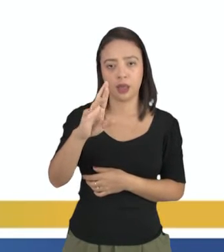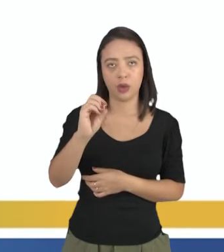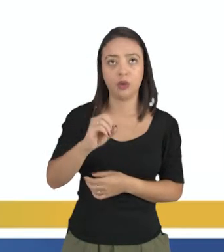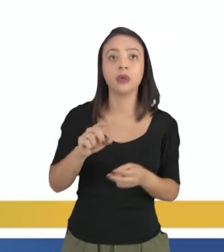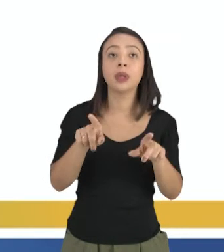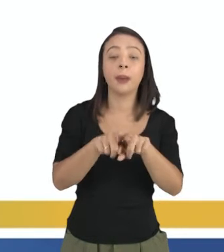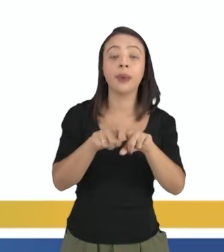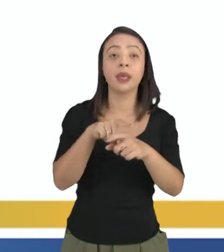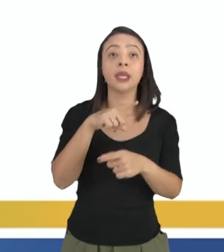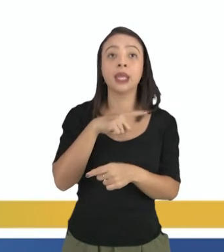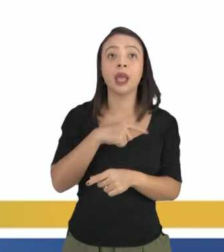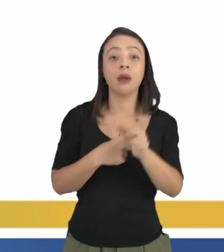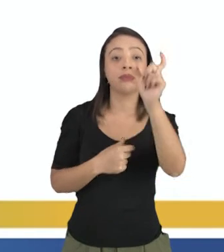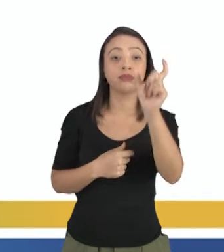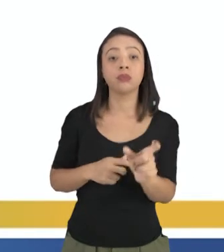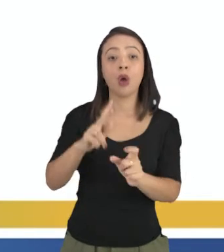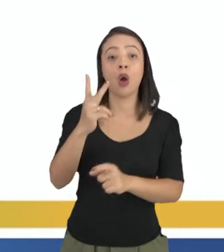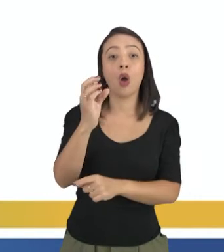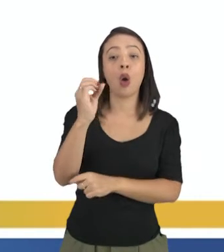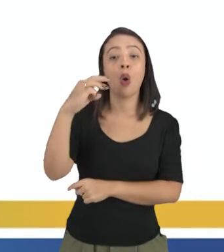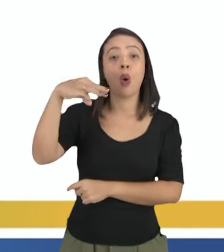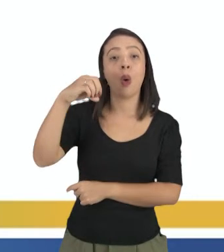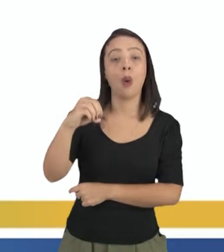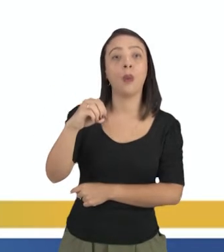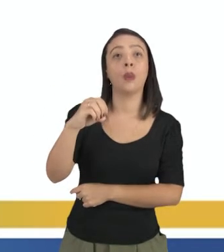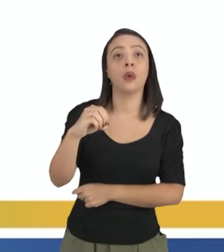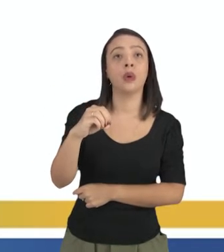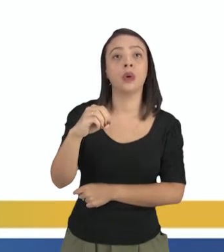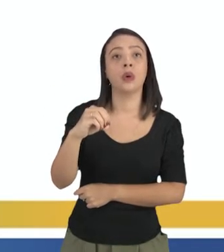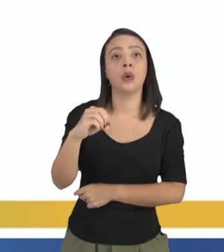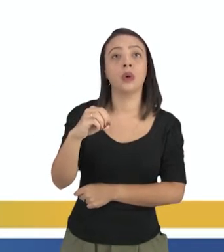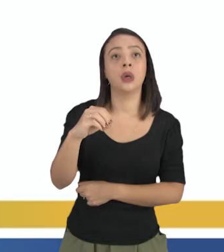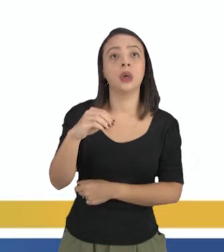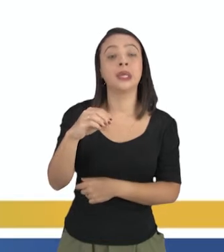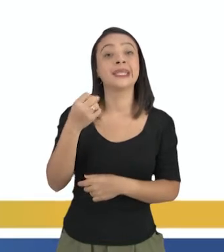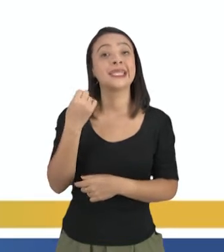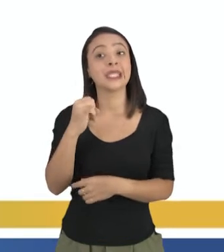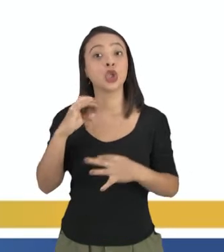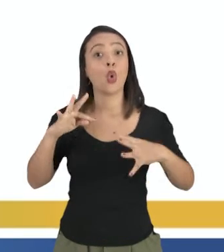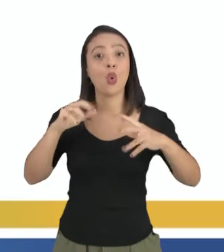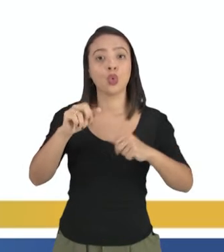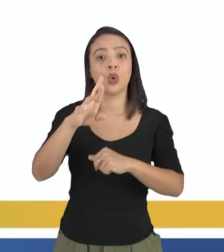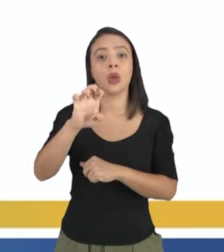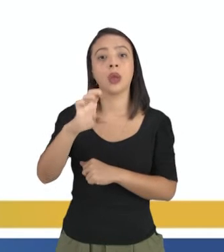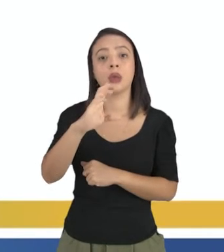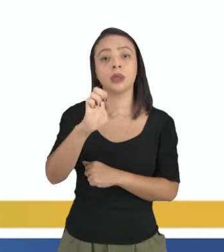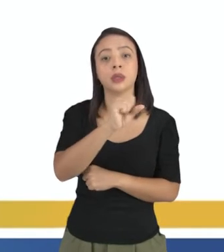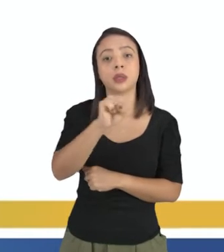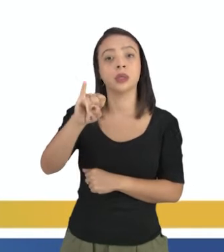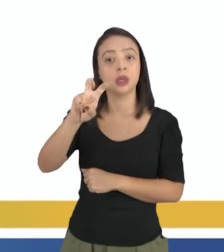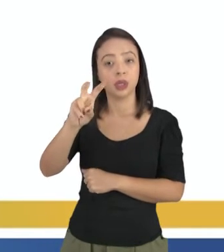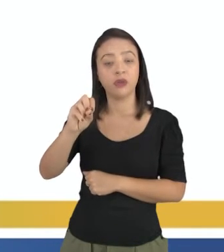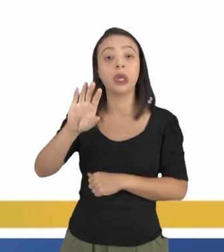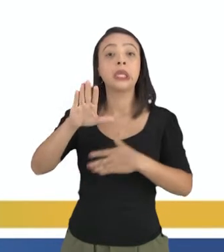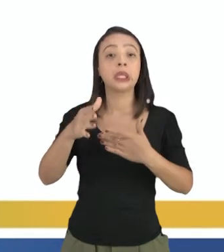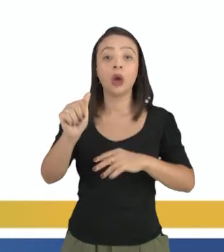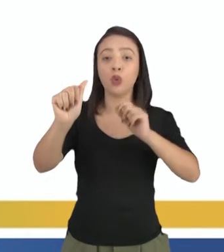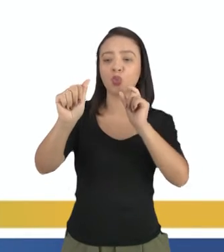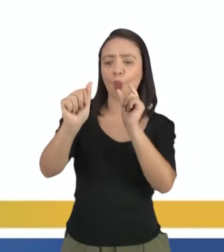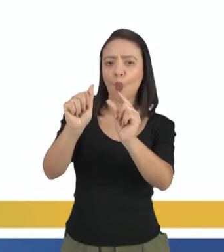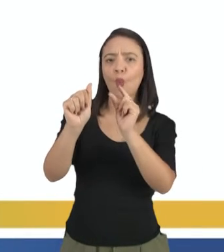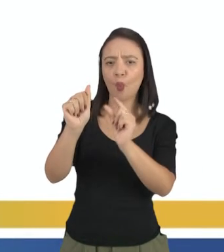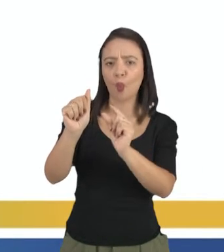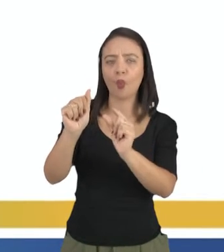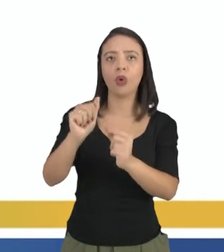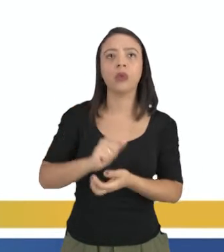um indivíduo homozigoto recessivo. Então, se ele é totalmente recessivo, ele é azinho-azinho. Então, eu